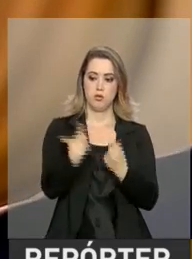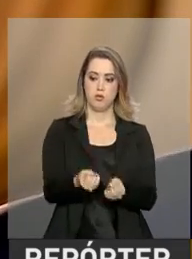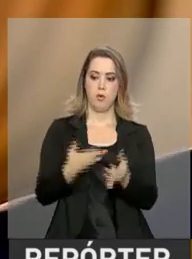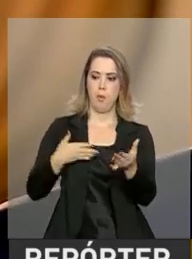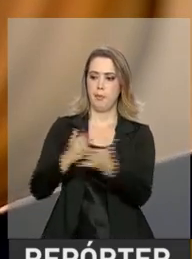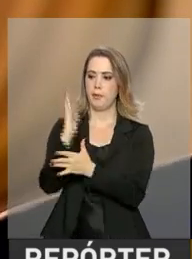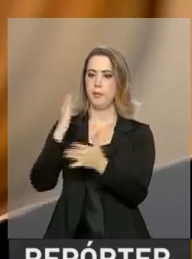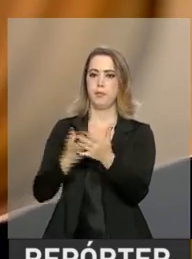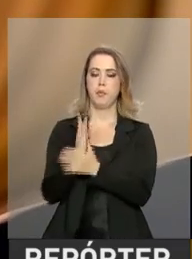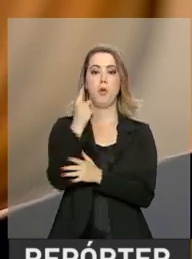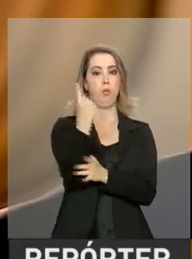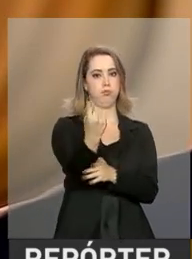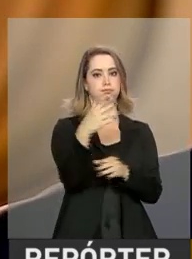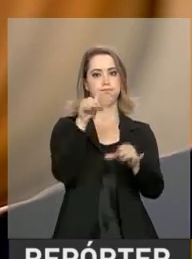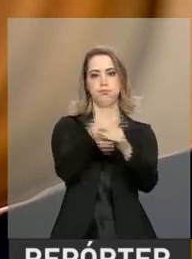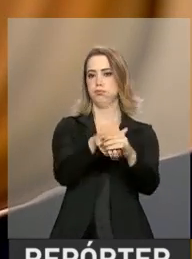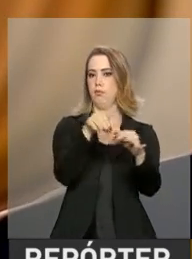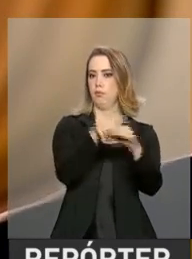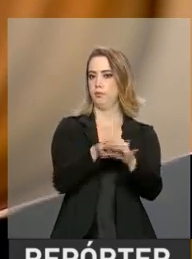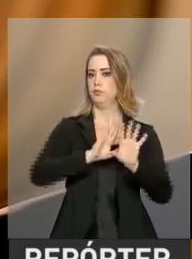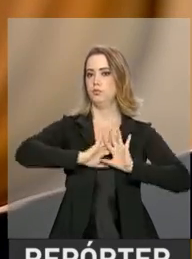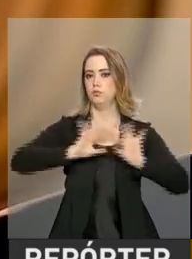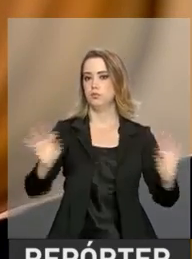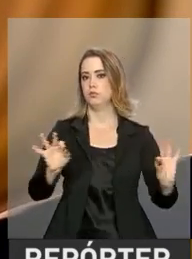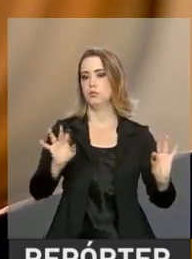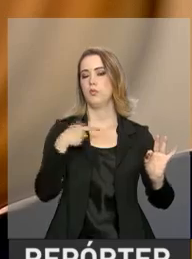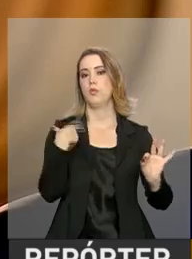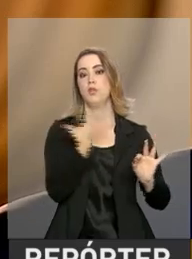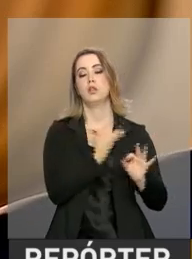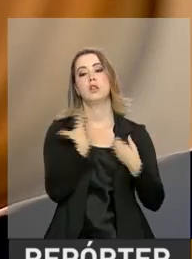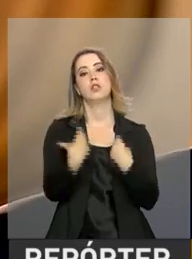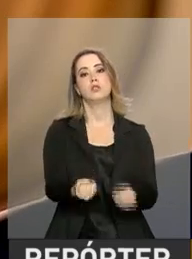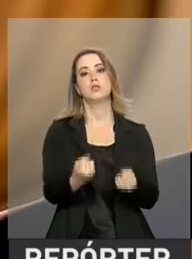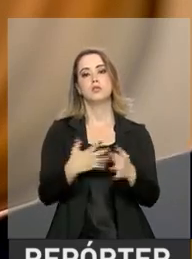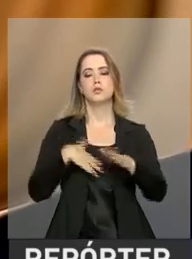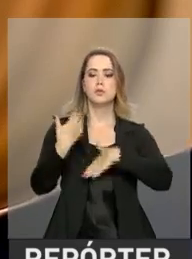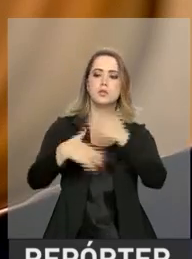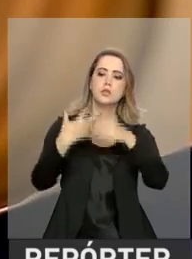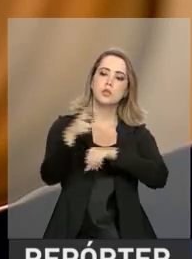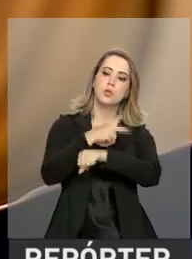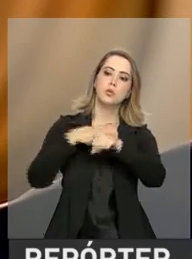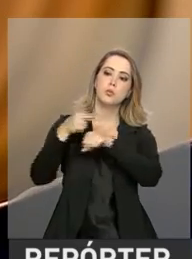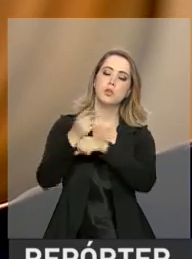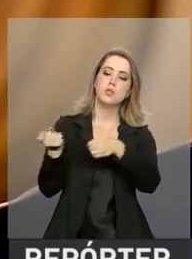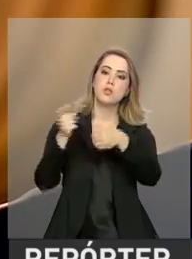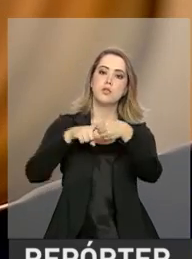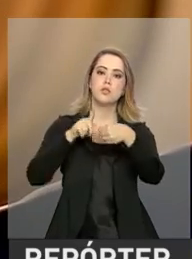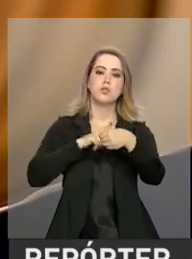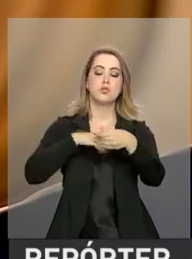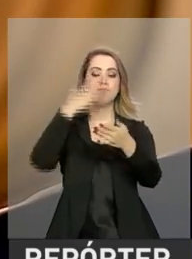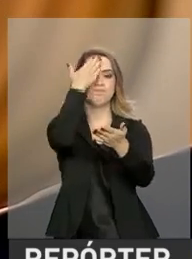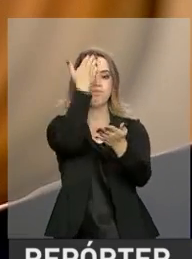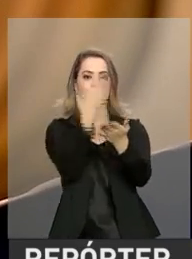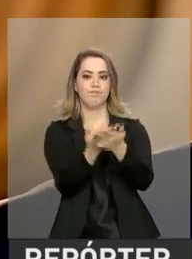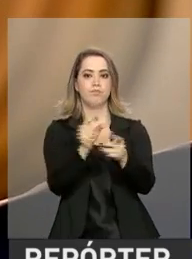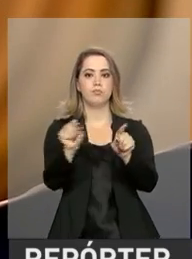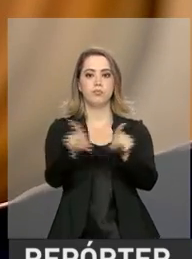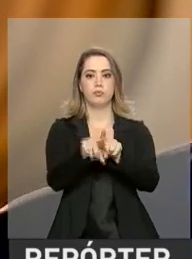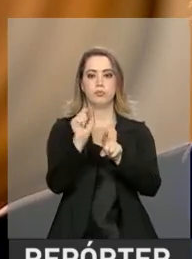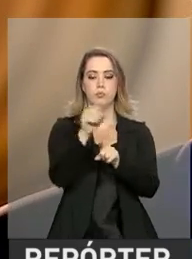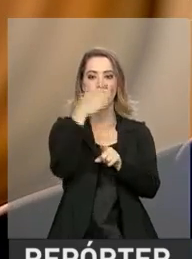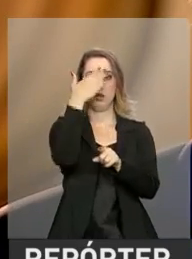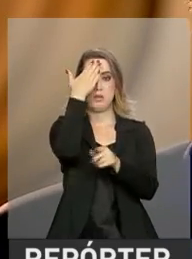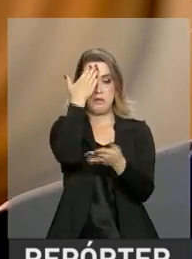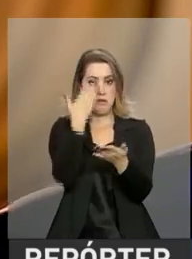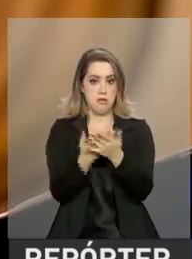turno. Vamos fazer com que o nosso país volte a ter credibilidade e que a